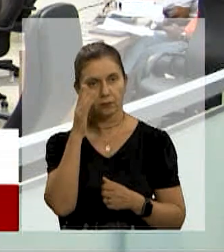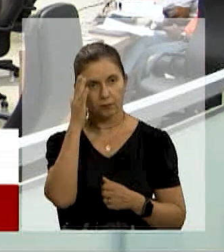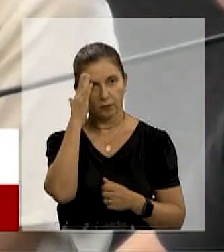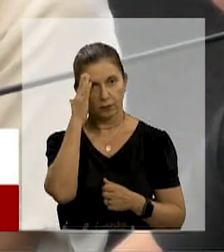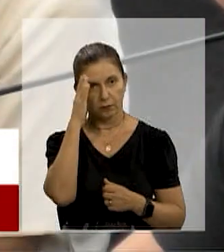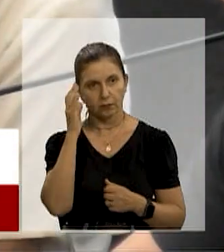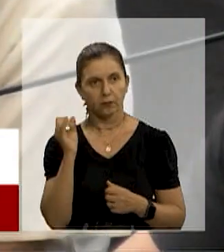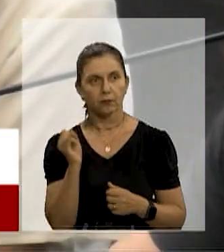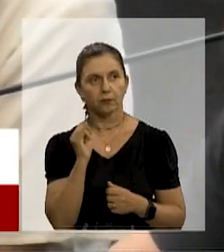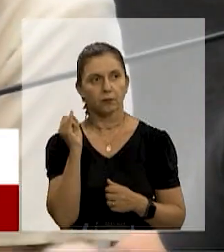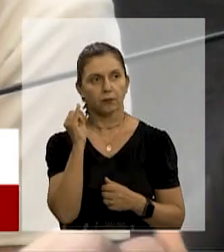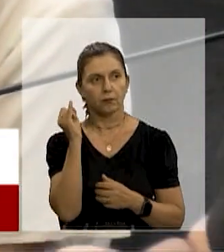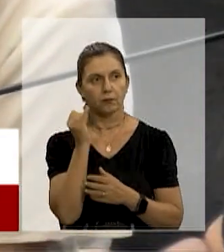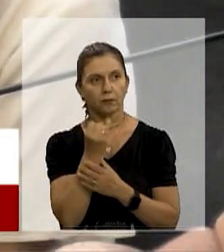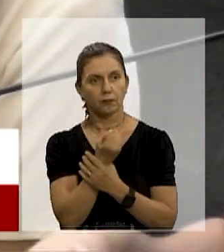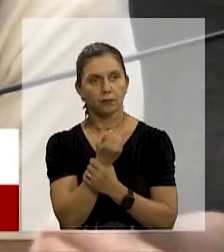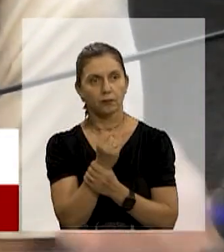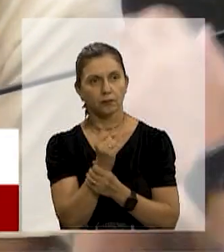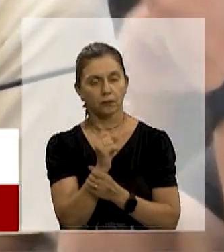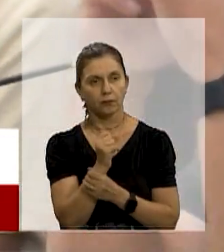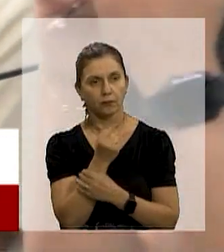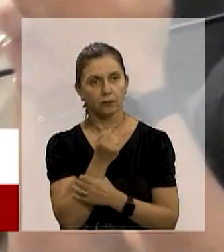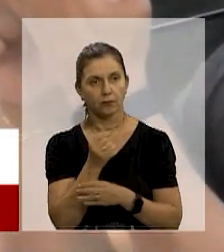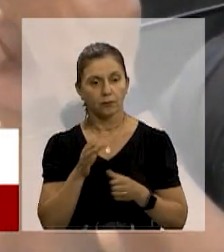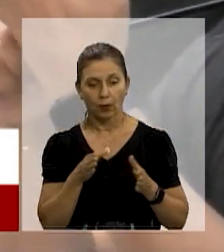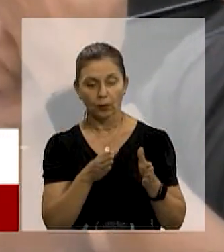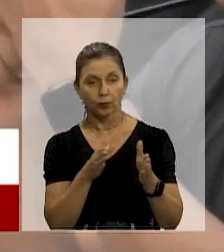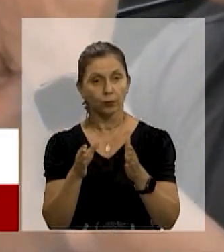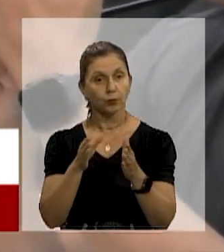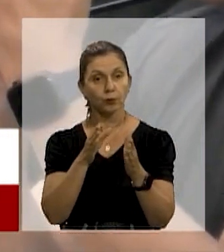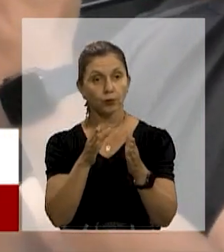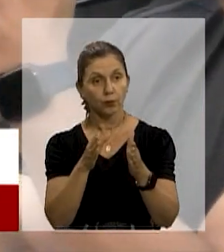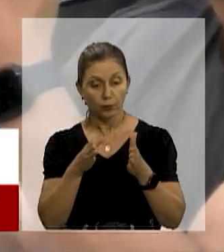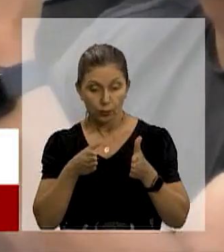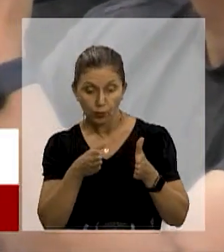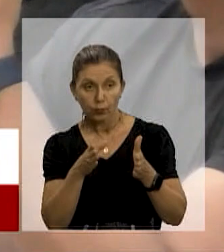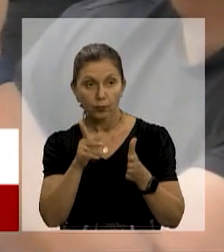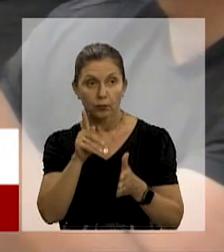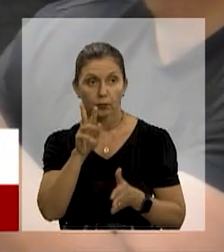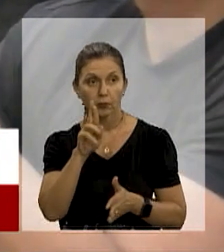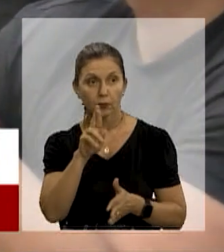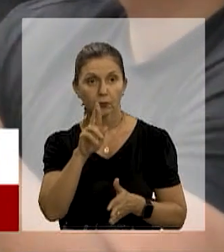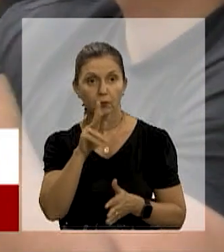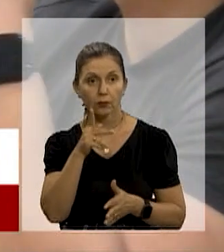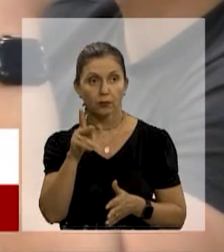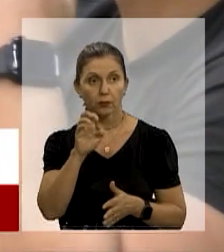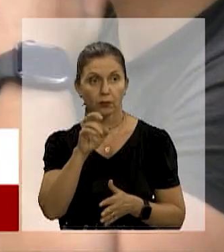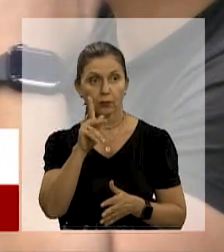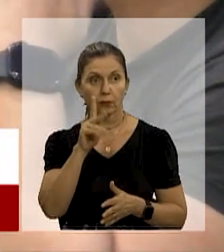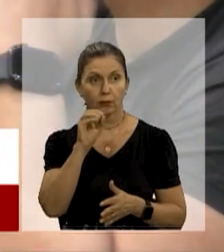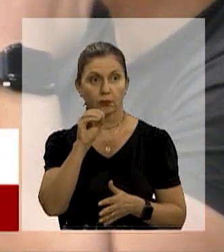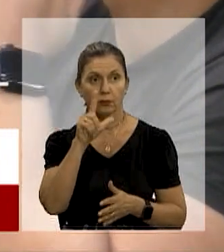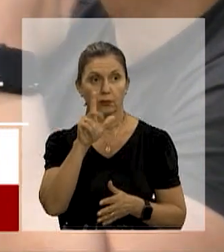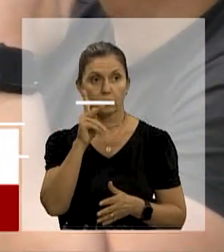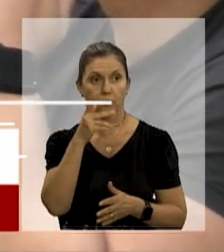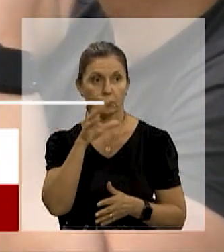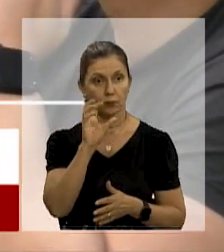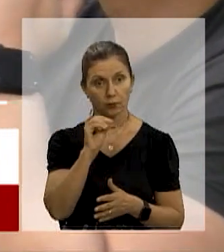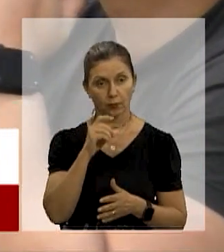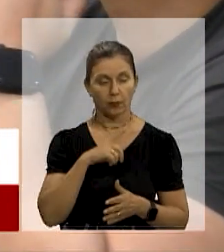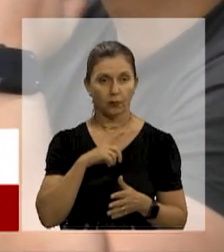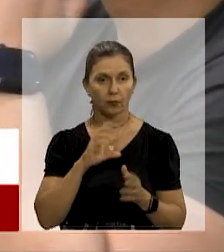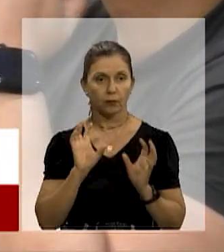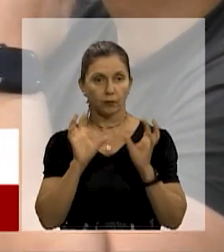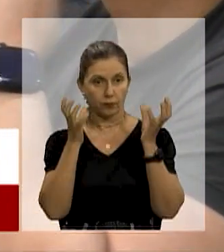da importância ali, né, do Beco do Repolho, que é referência mesmo na nossa cidade, um local de